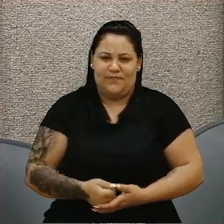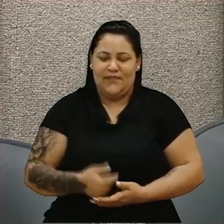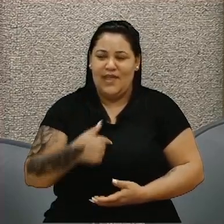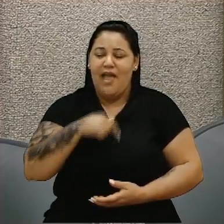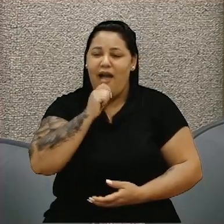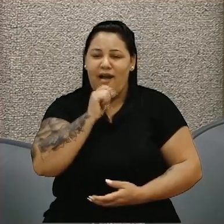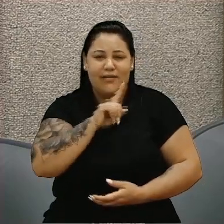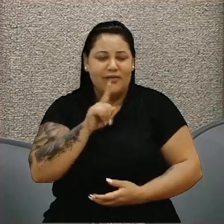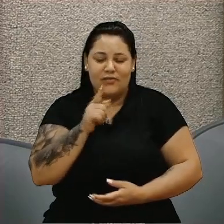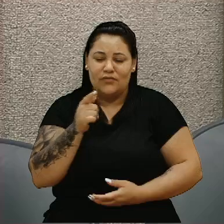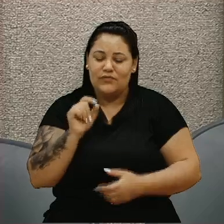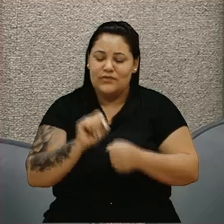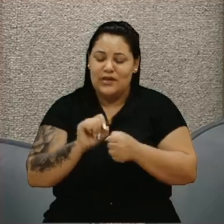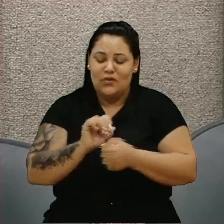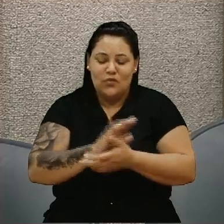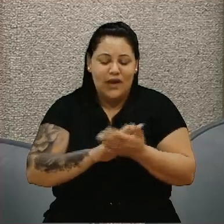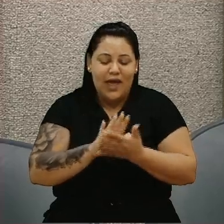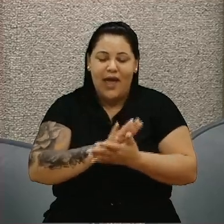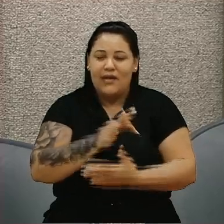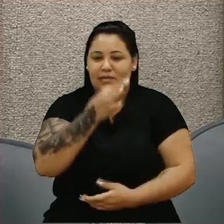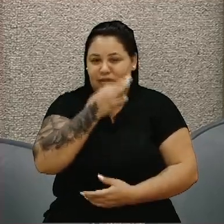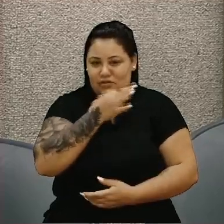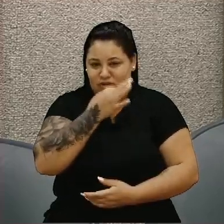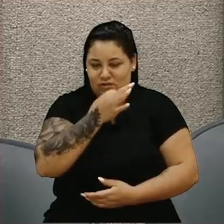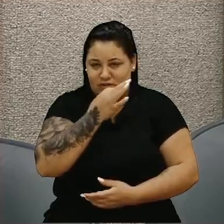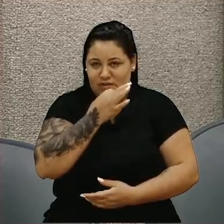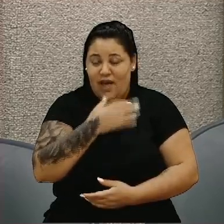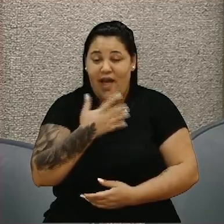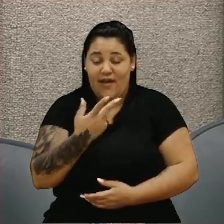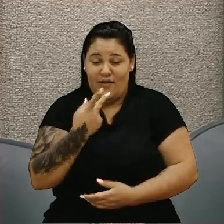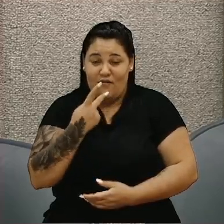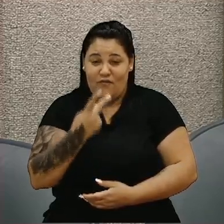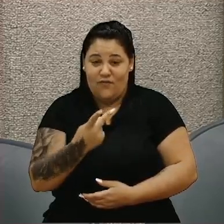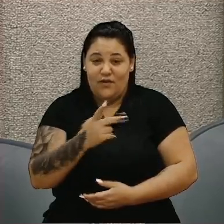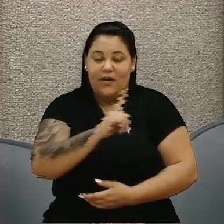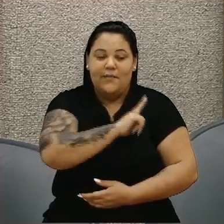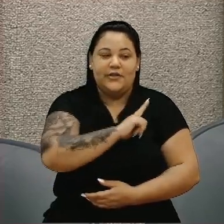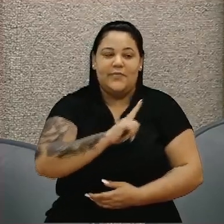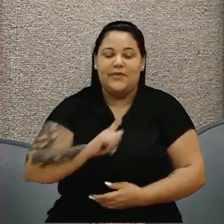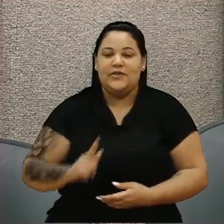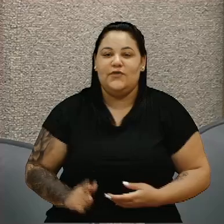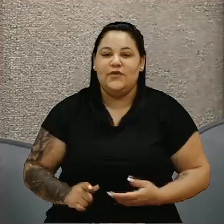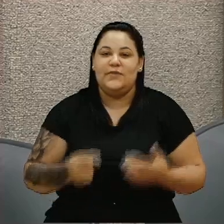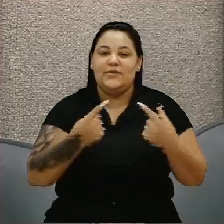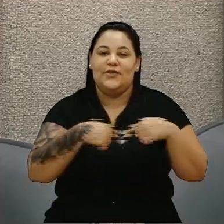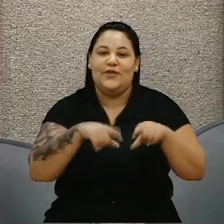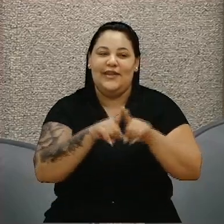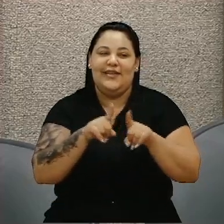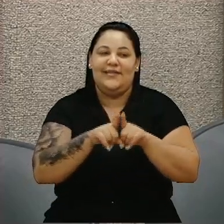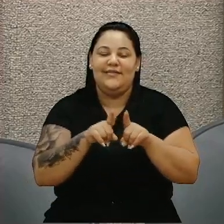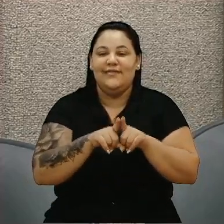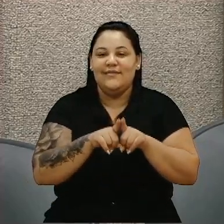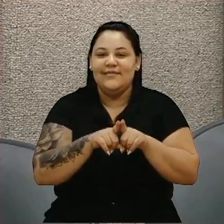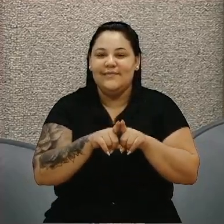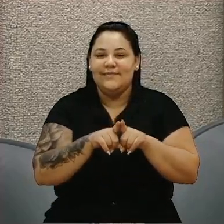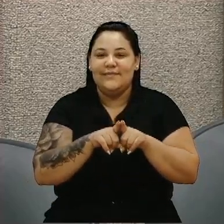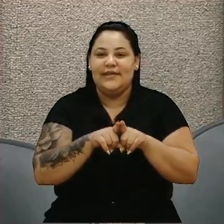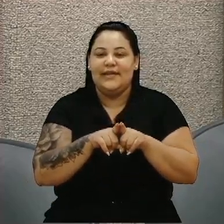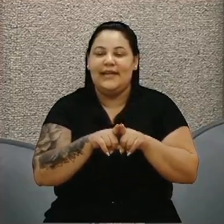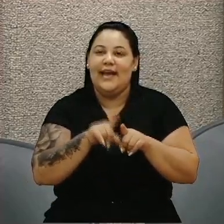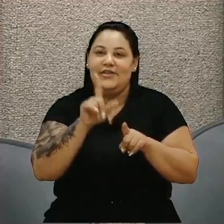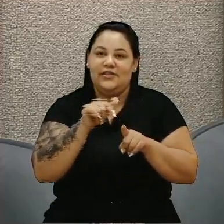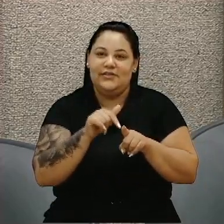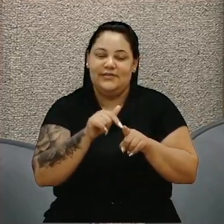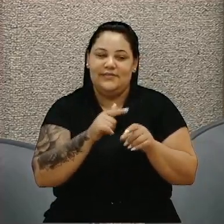feito nada em Caxias do Sul. Aí quando eu falo do governo anterior, não vou falar o nome, tá? Que foi um prejuízo para essa cidade, né? Foi